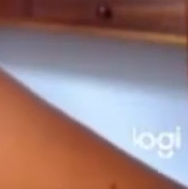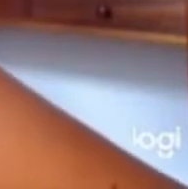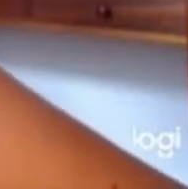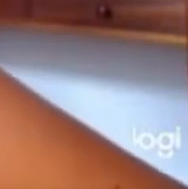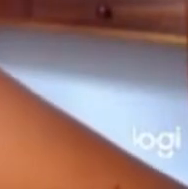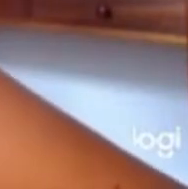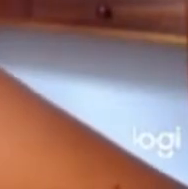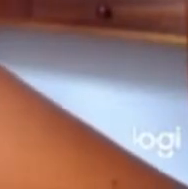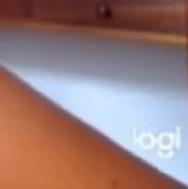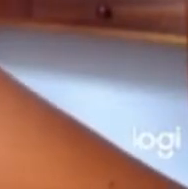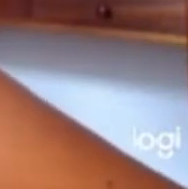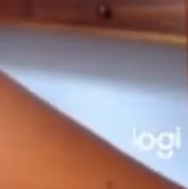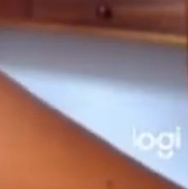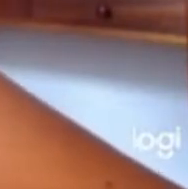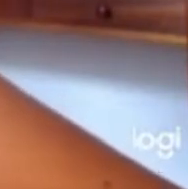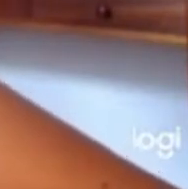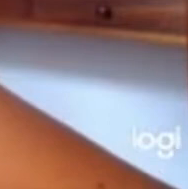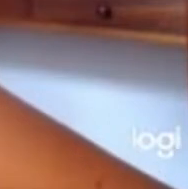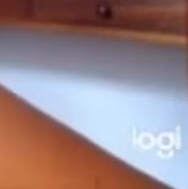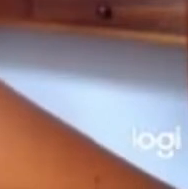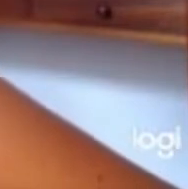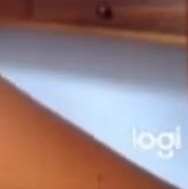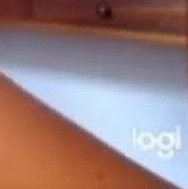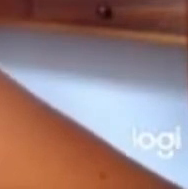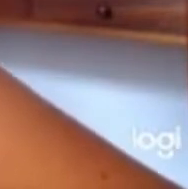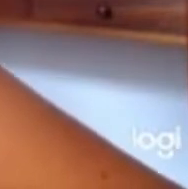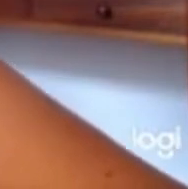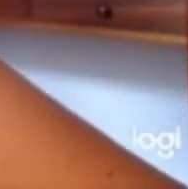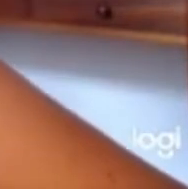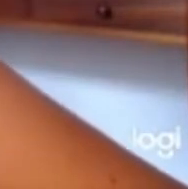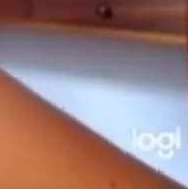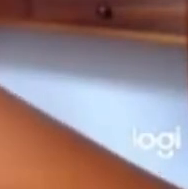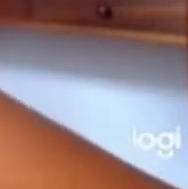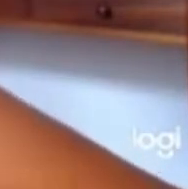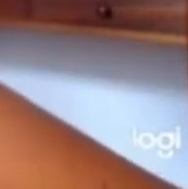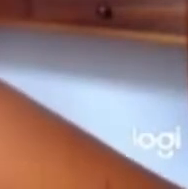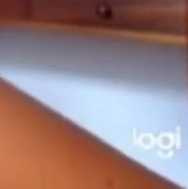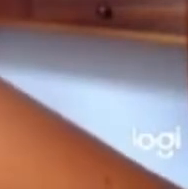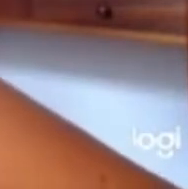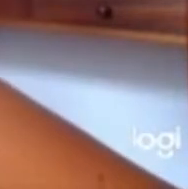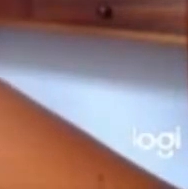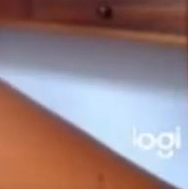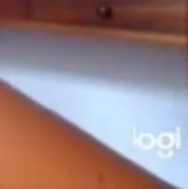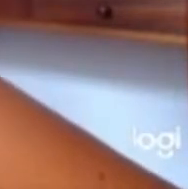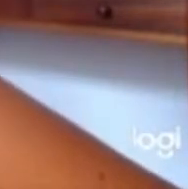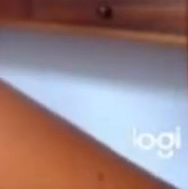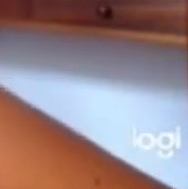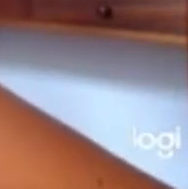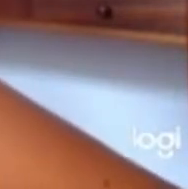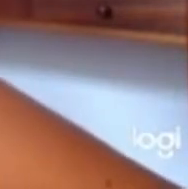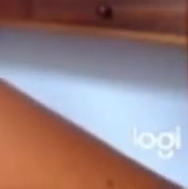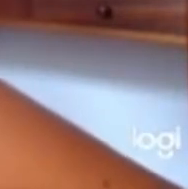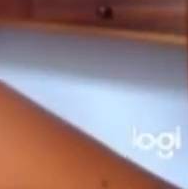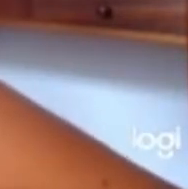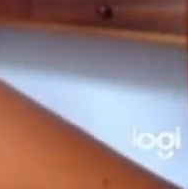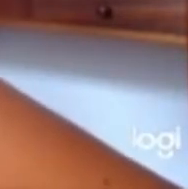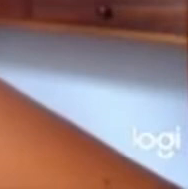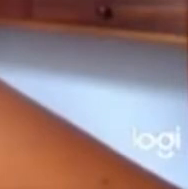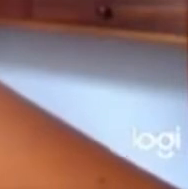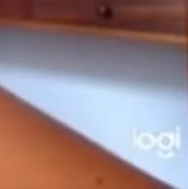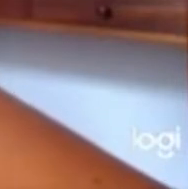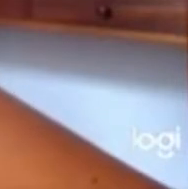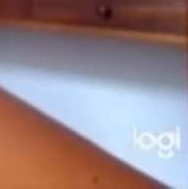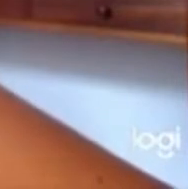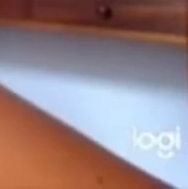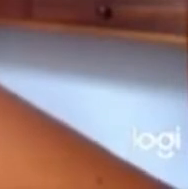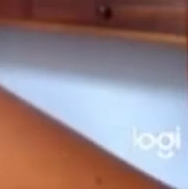o Jordi, um jovem de 15 anos que foi assassinado por um agente da Guarda Municipal. Ou seja, são temas fundamentais do